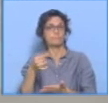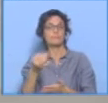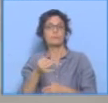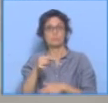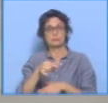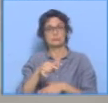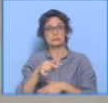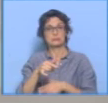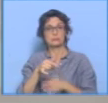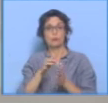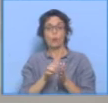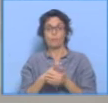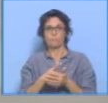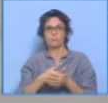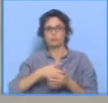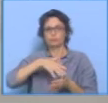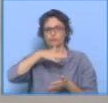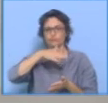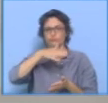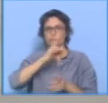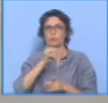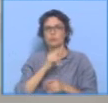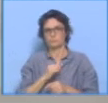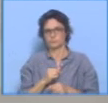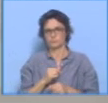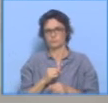aquilo de que nos fala o Evangelho é de